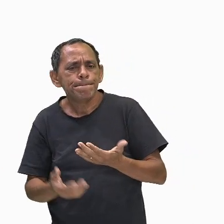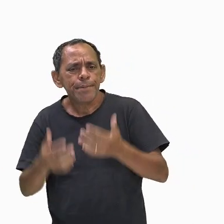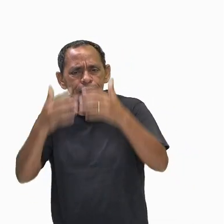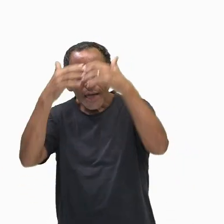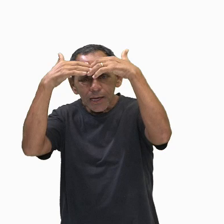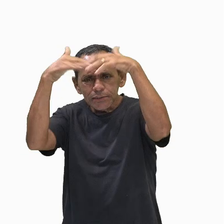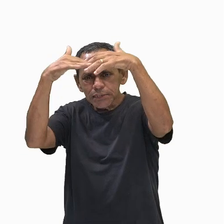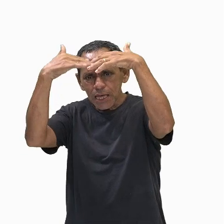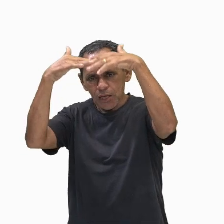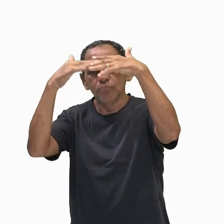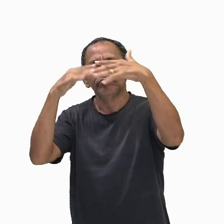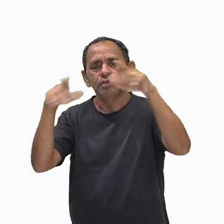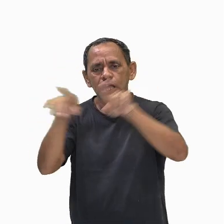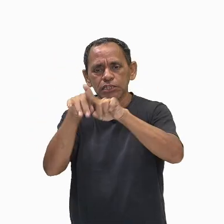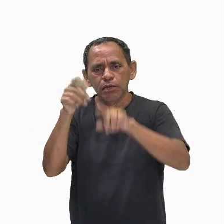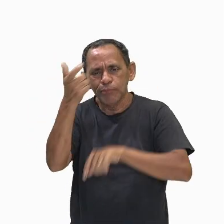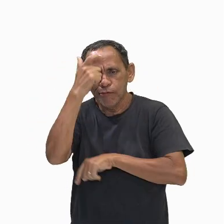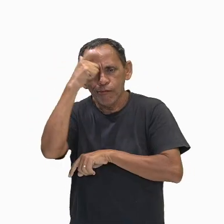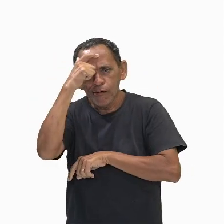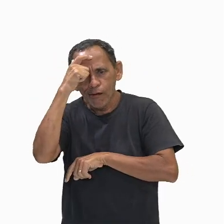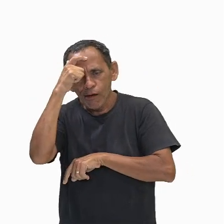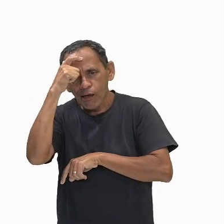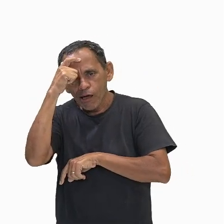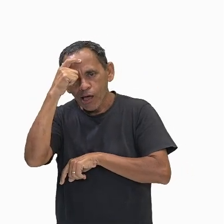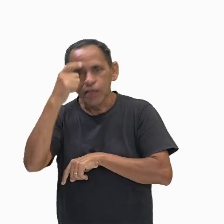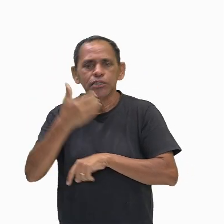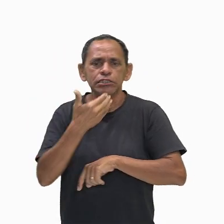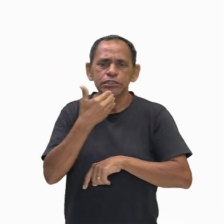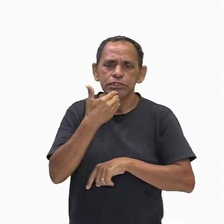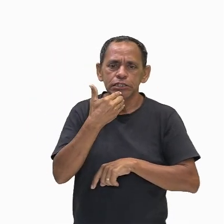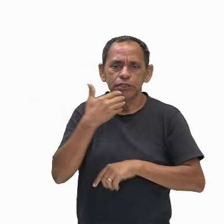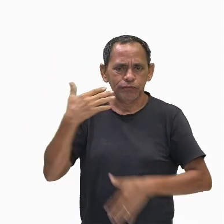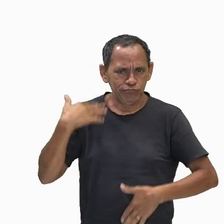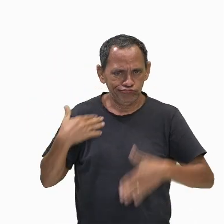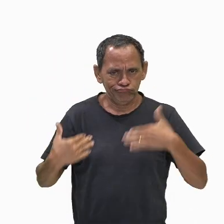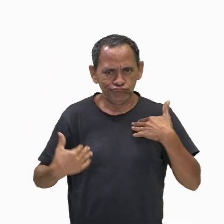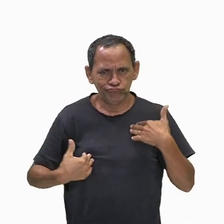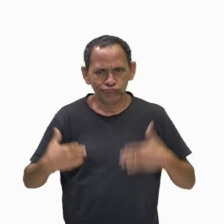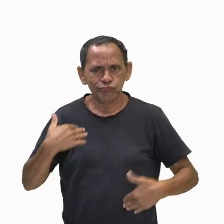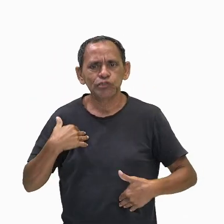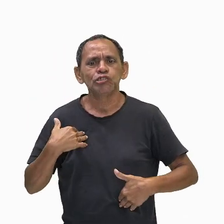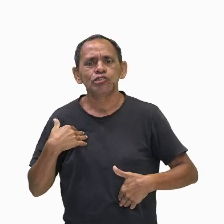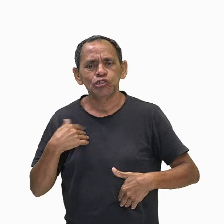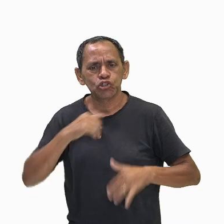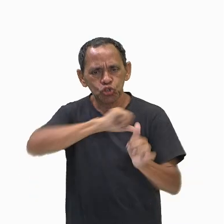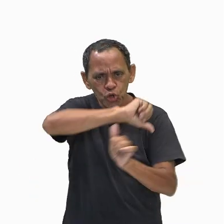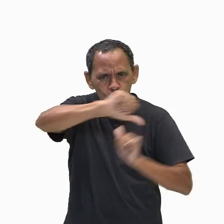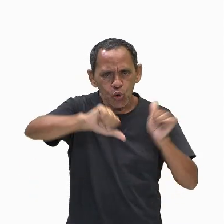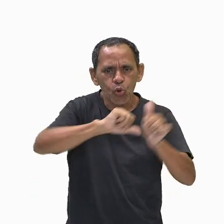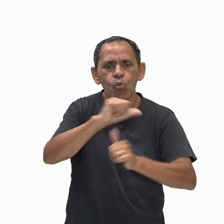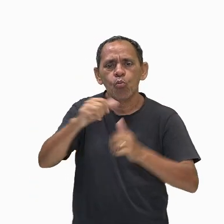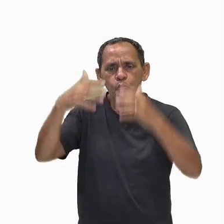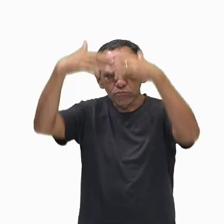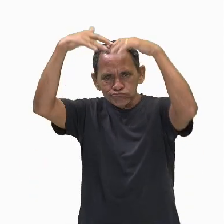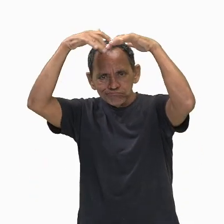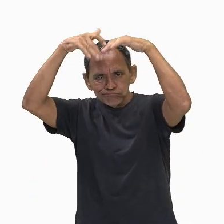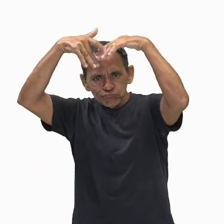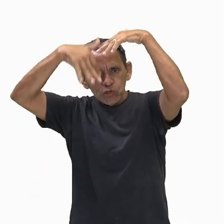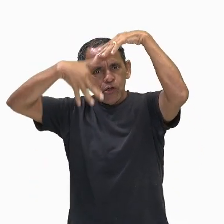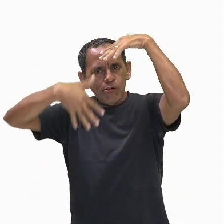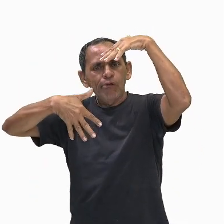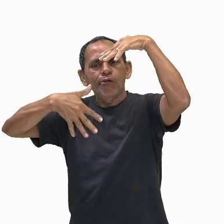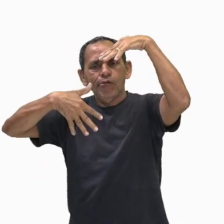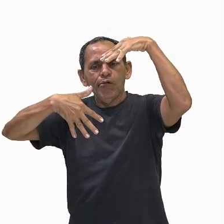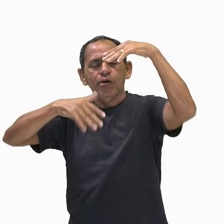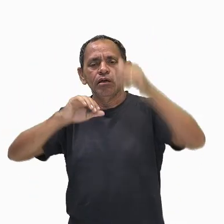e emocionais, deformidades físicas, alterações no sistema nervoso central, mudanças nos